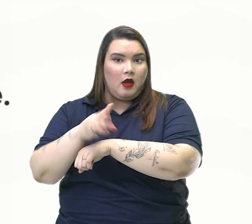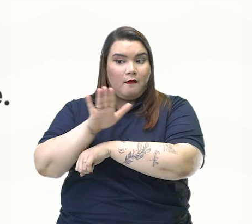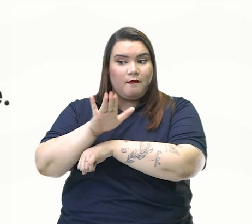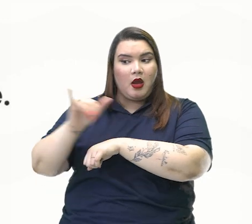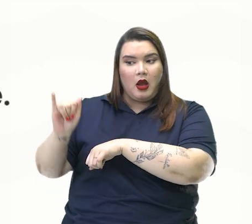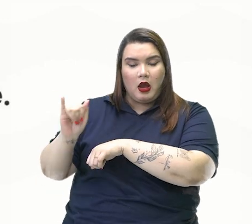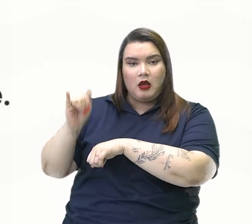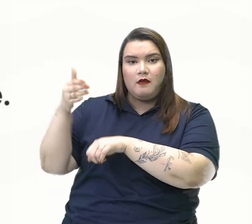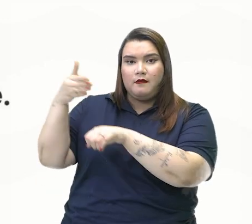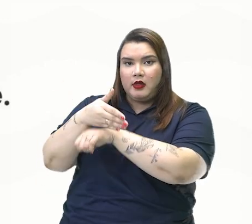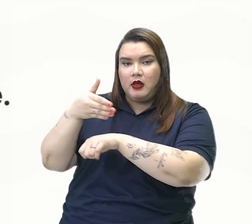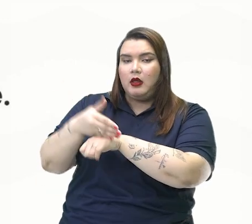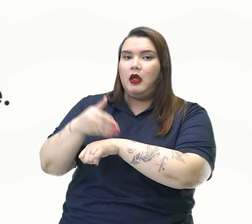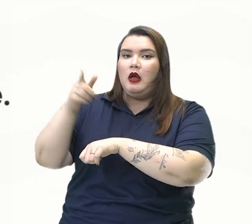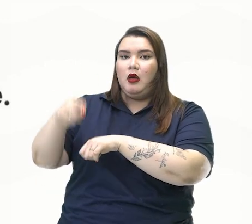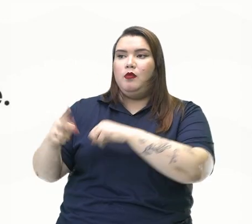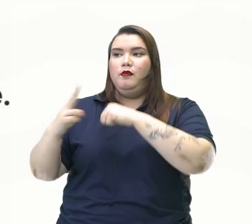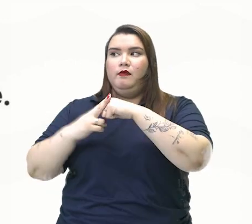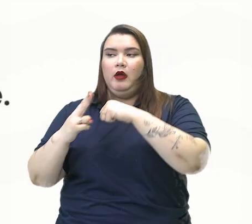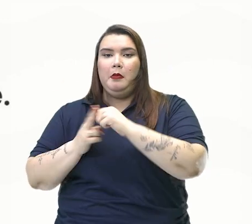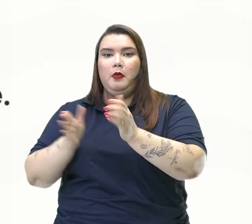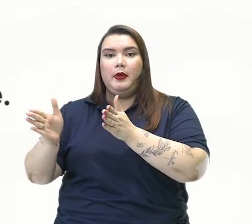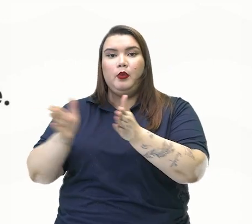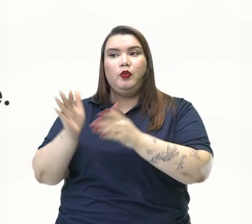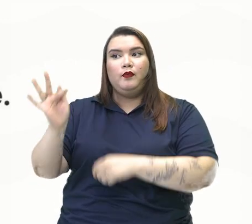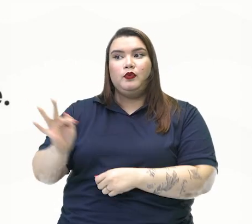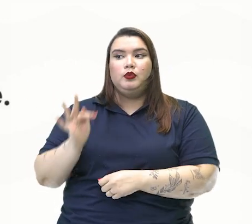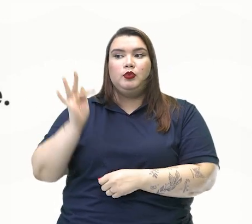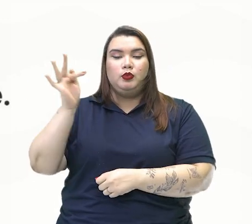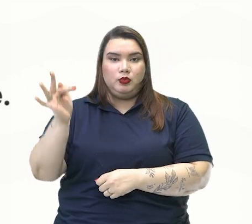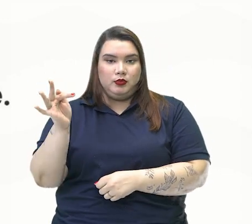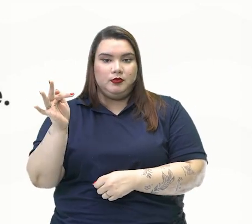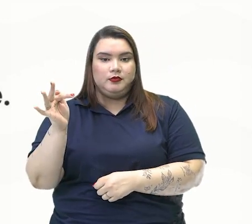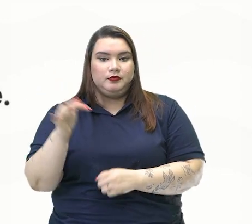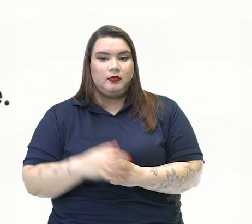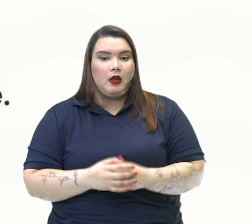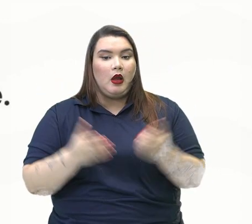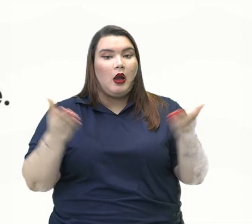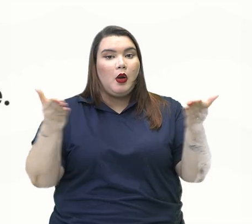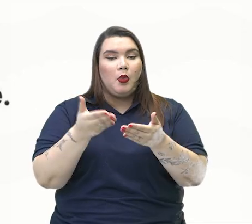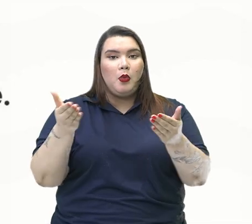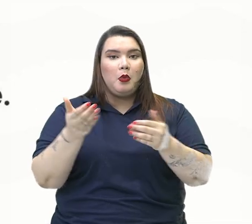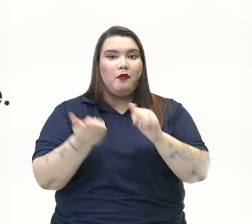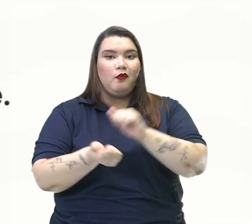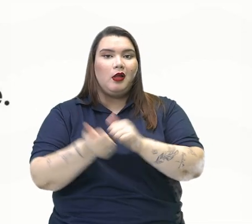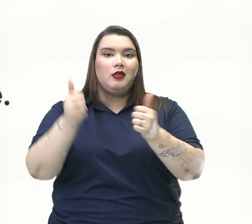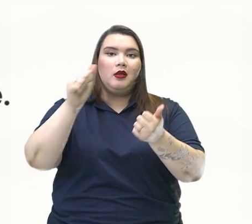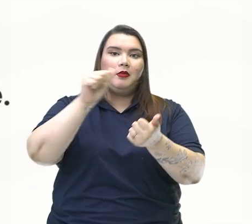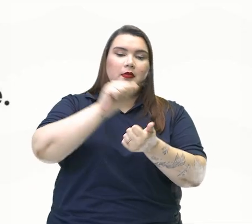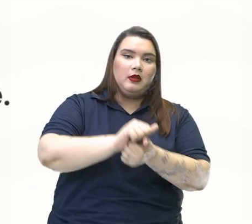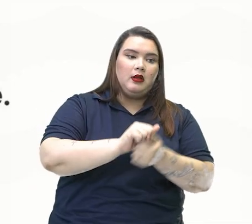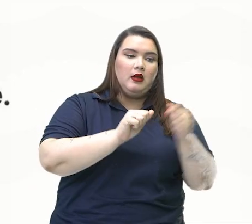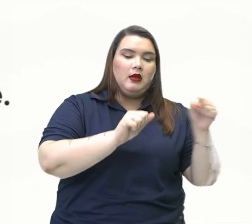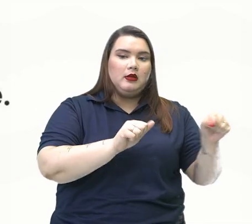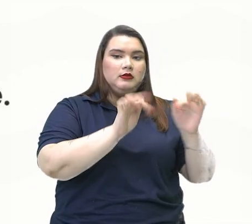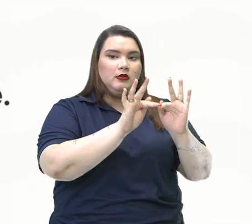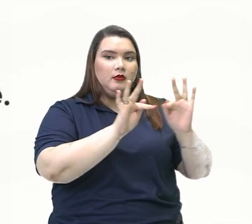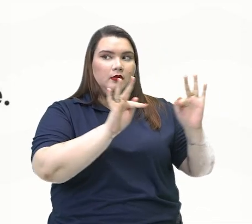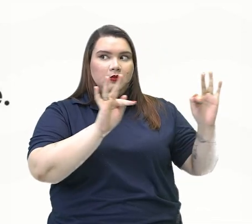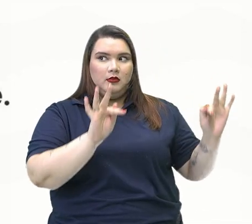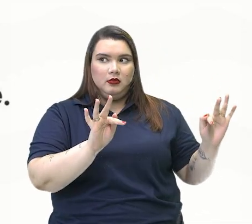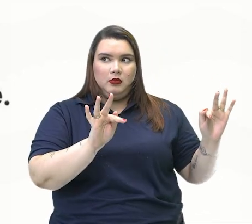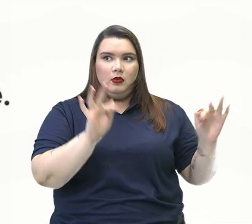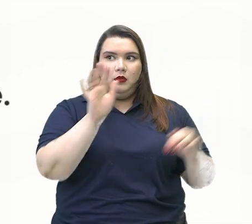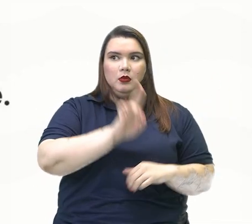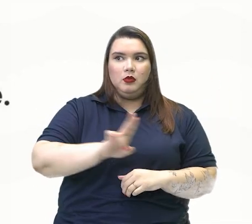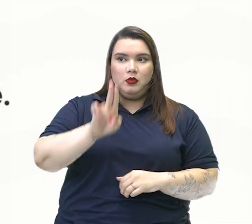will come, eles virão. Agora, eu vou fazer, né, esse recuo do tempo verbal ao